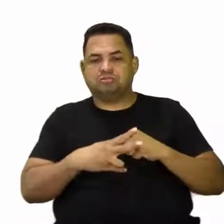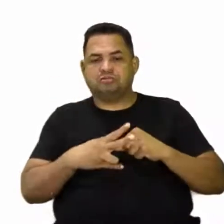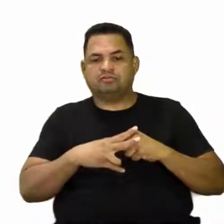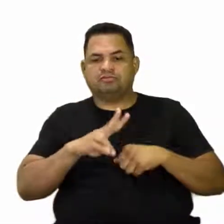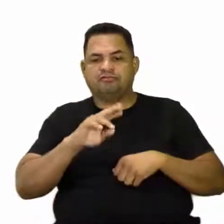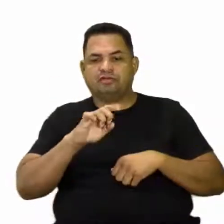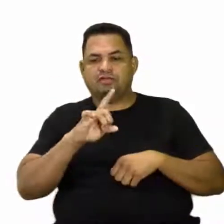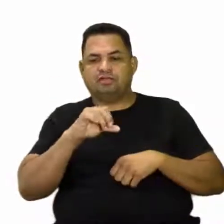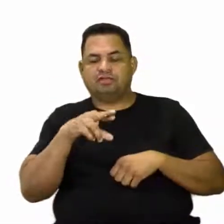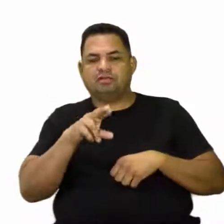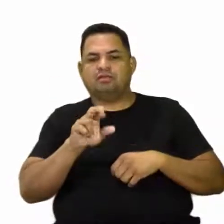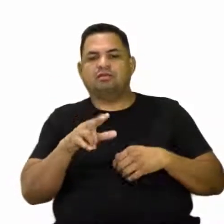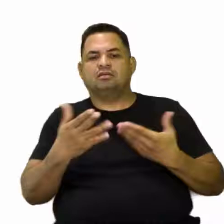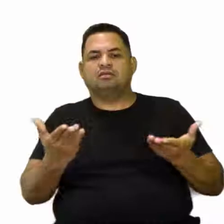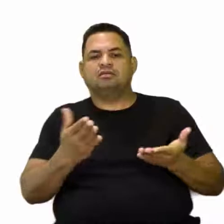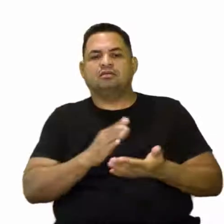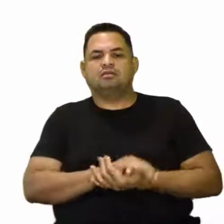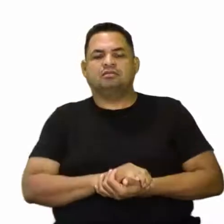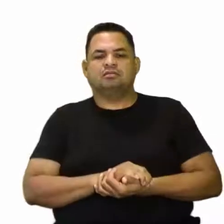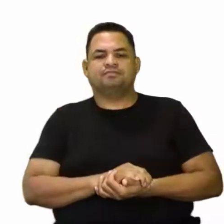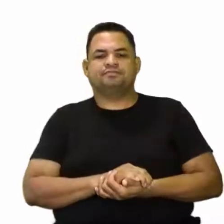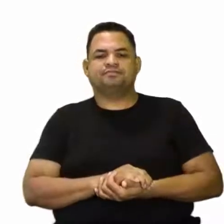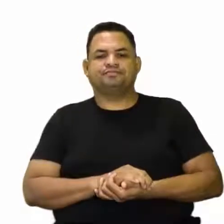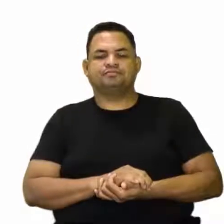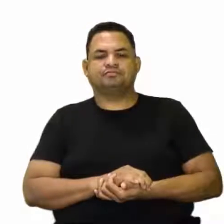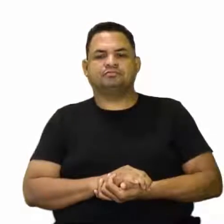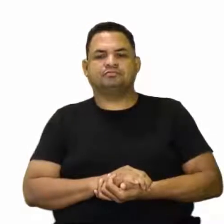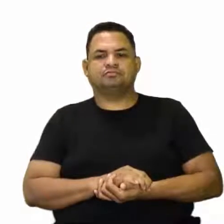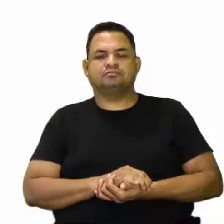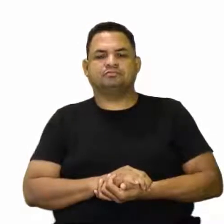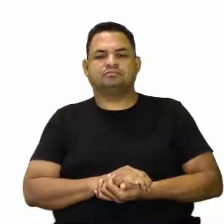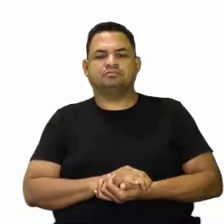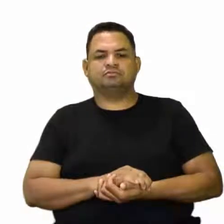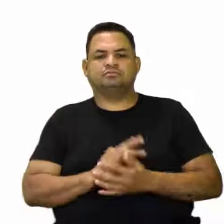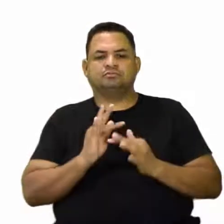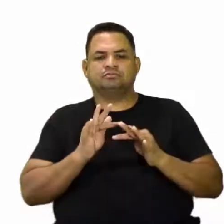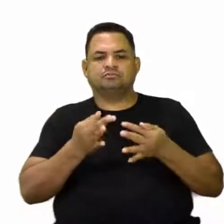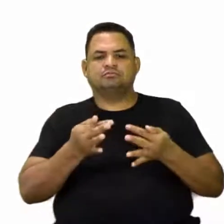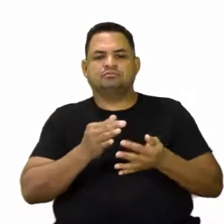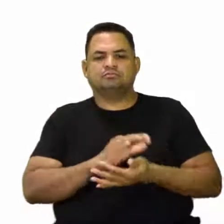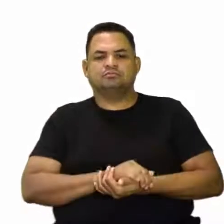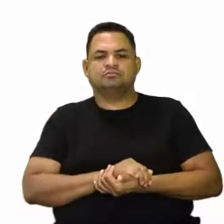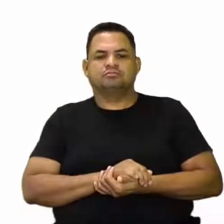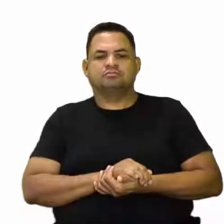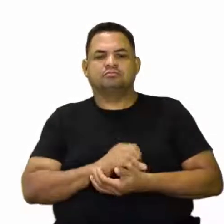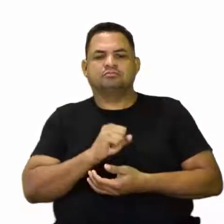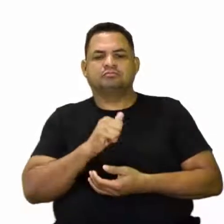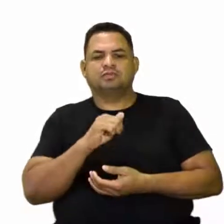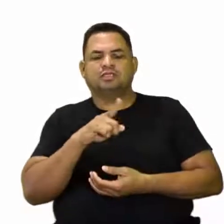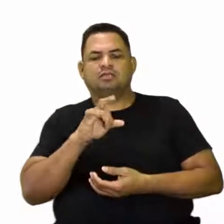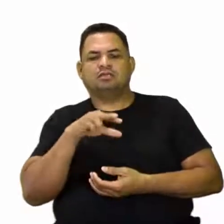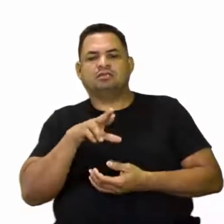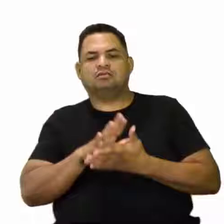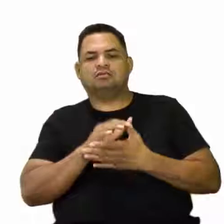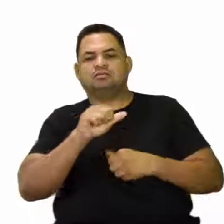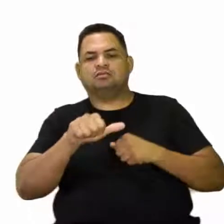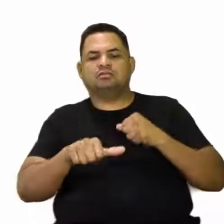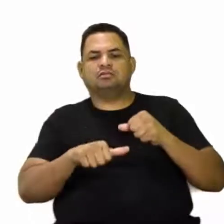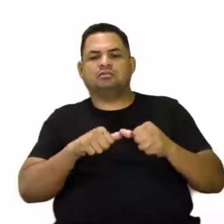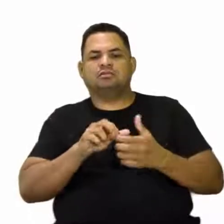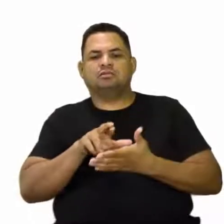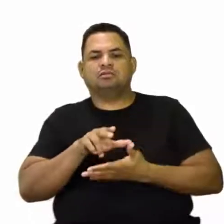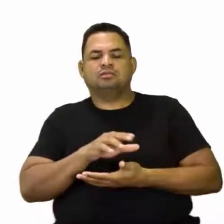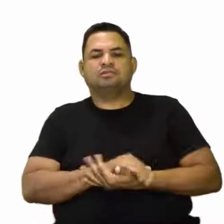valer. Baldria, baldrias, baldríamos. E para finalizar, o salir, que também muda igualzinho